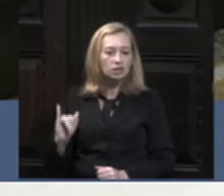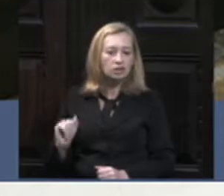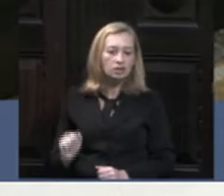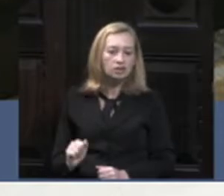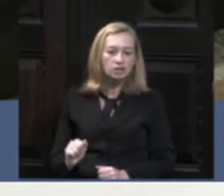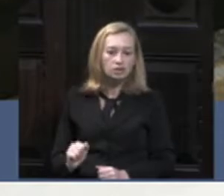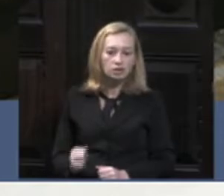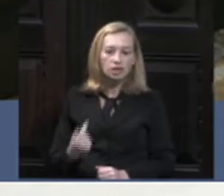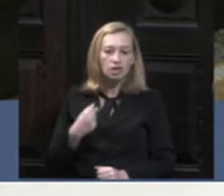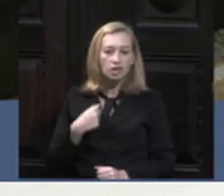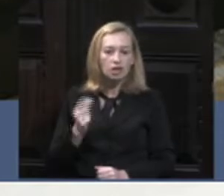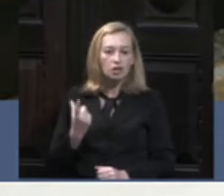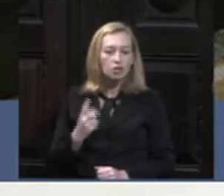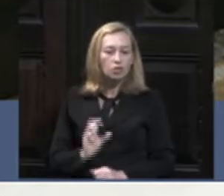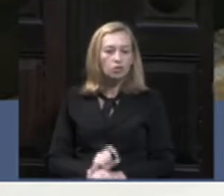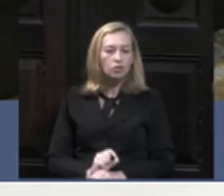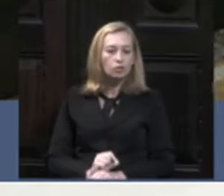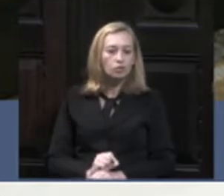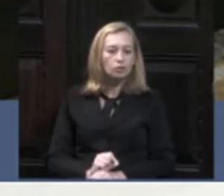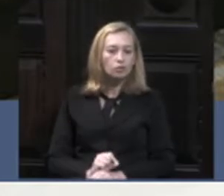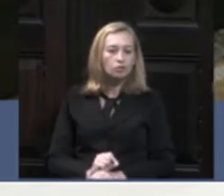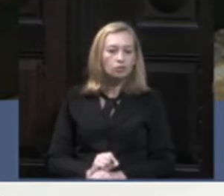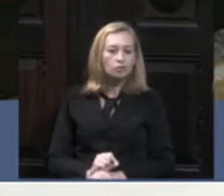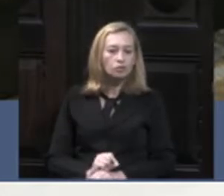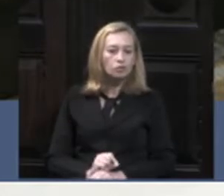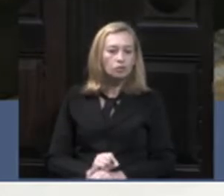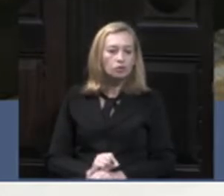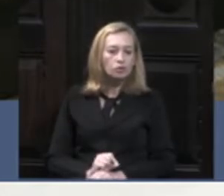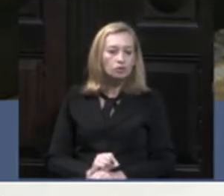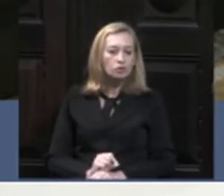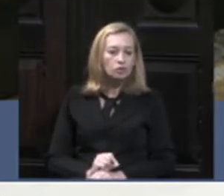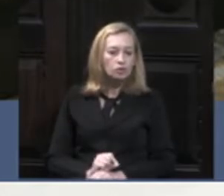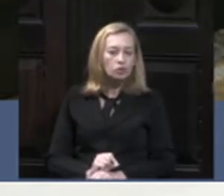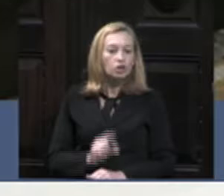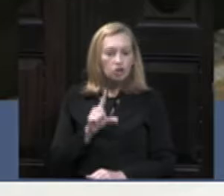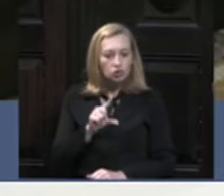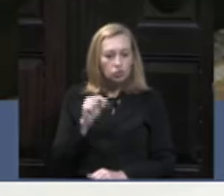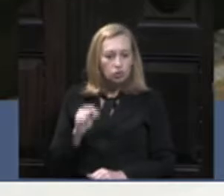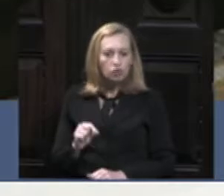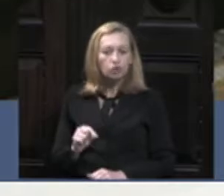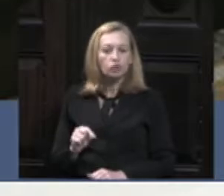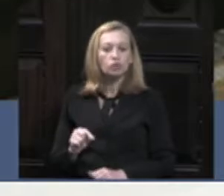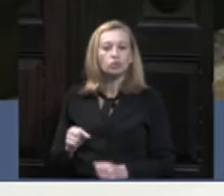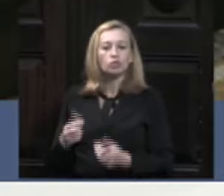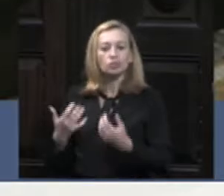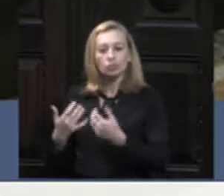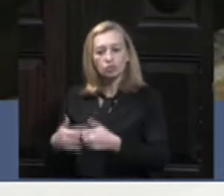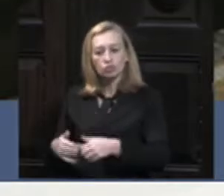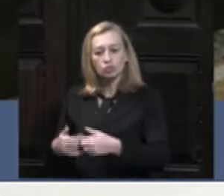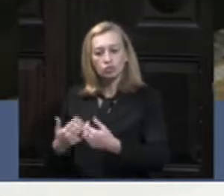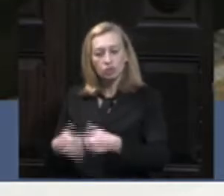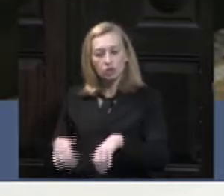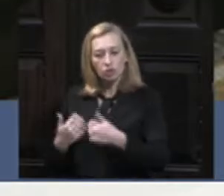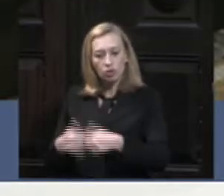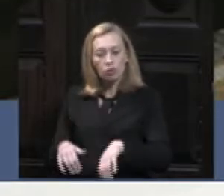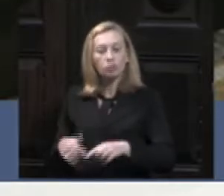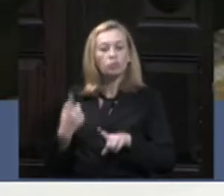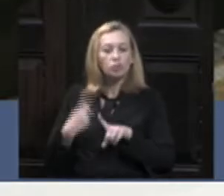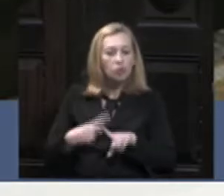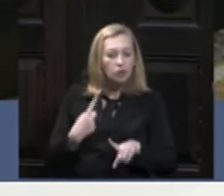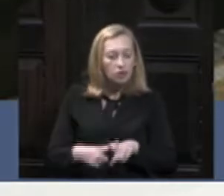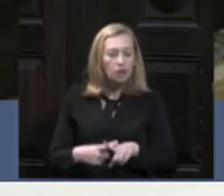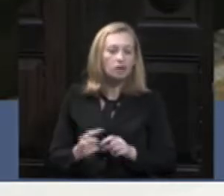eu adicionei o município de Petrópolis, porque